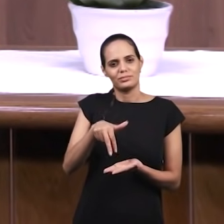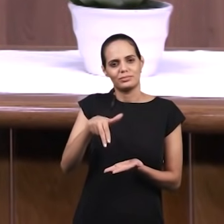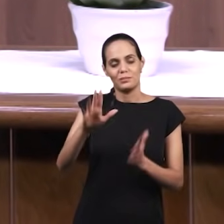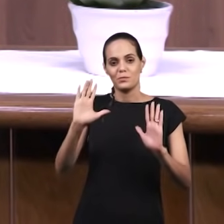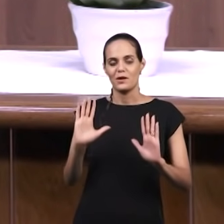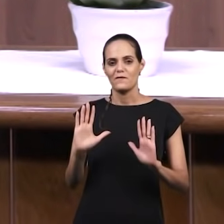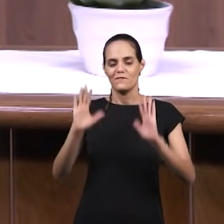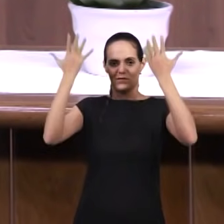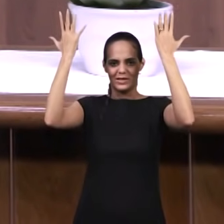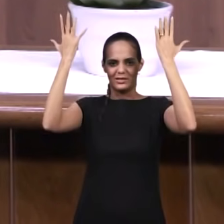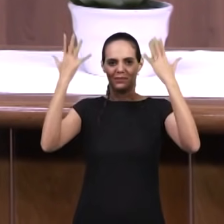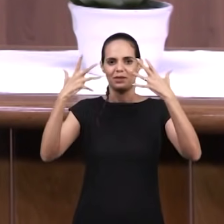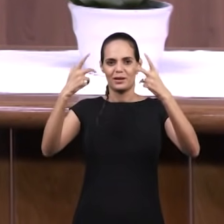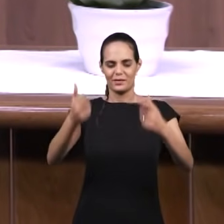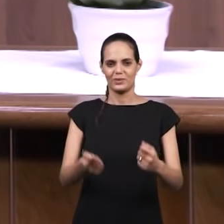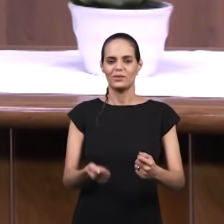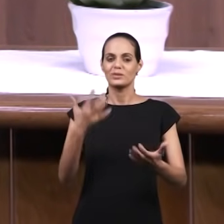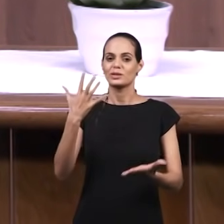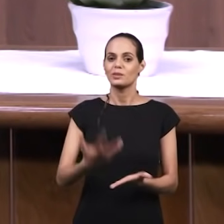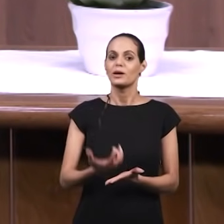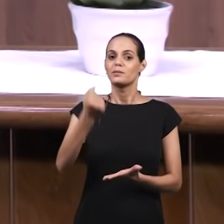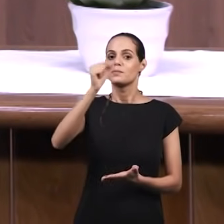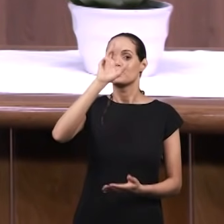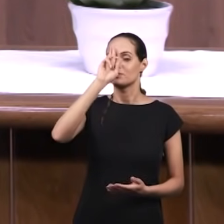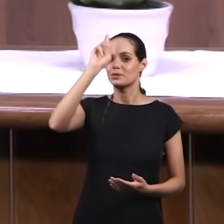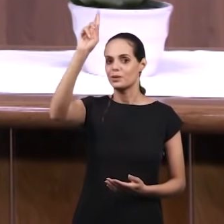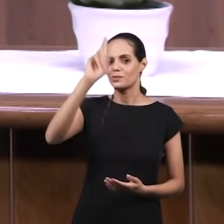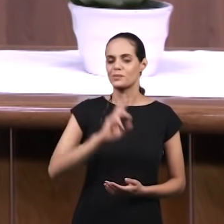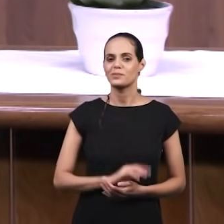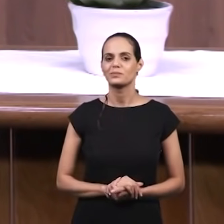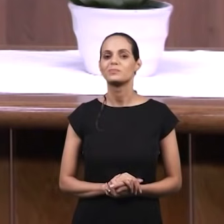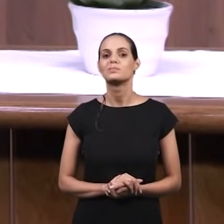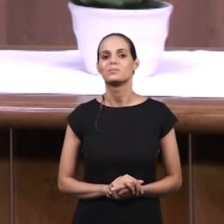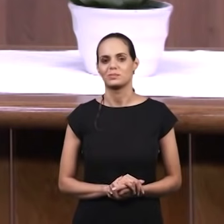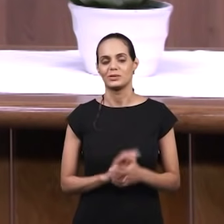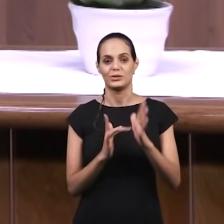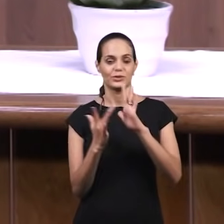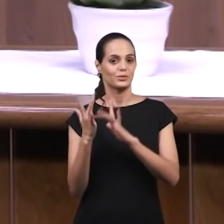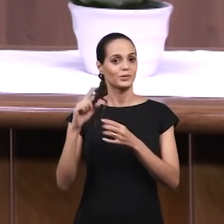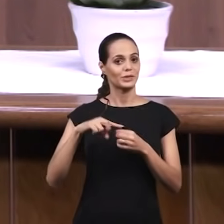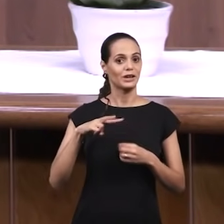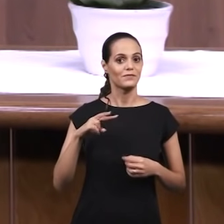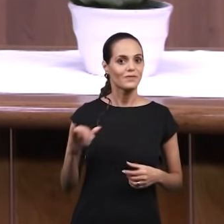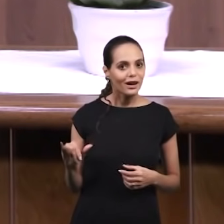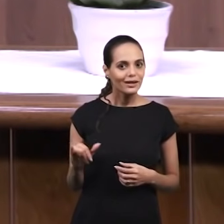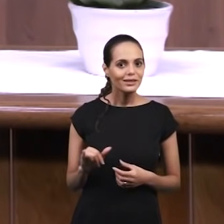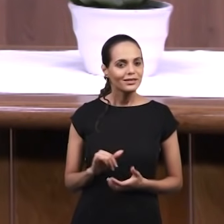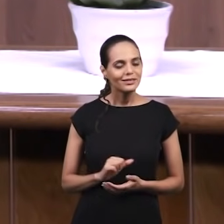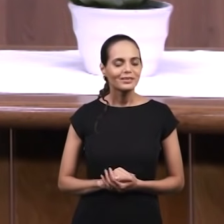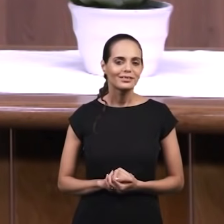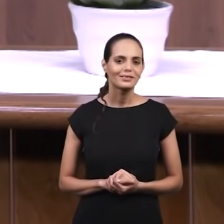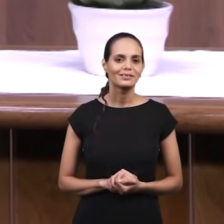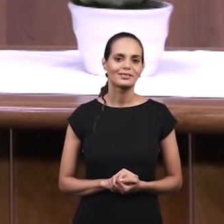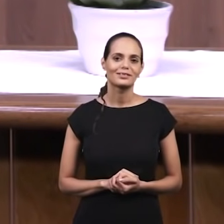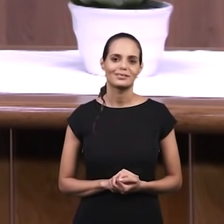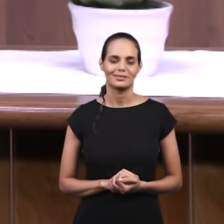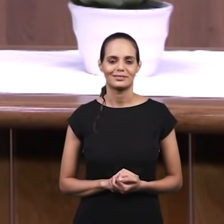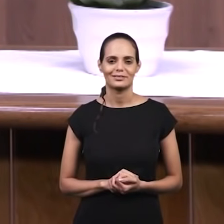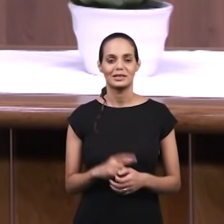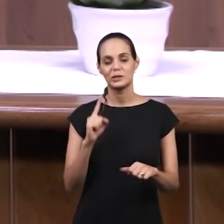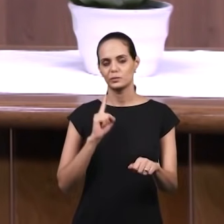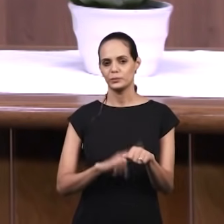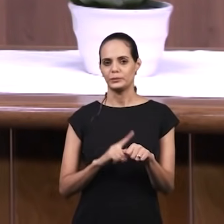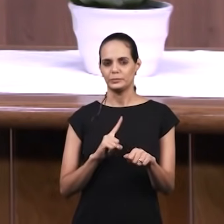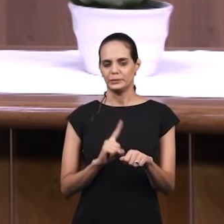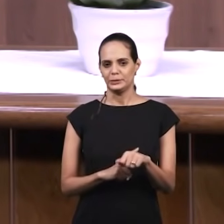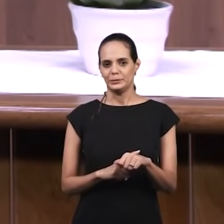festa. A grande festa do arrebatamento. A grande festa da volta de Jesus. E quando toda a igreja